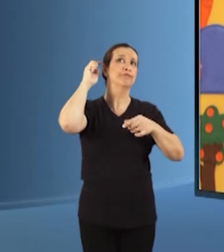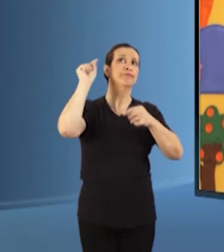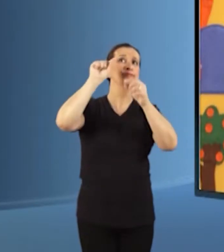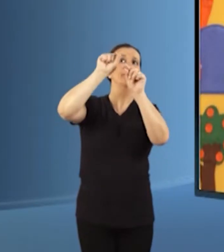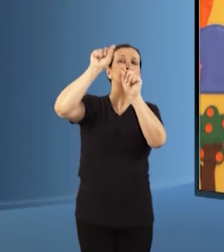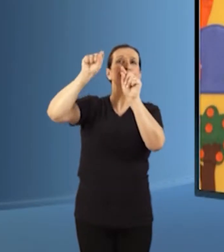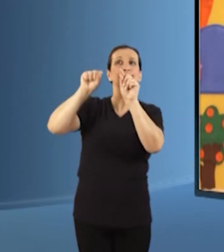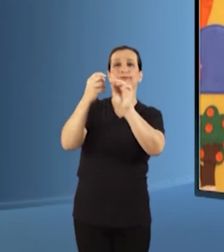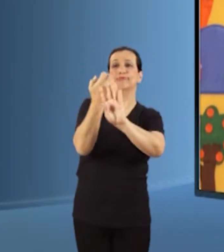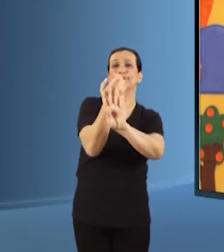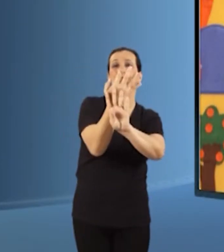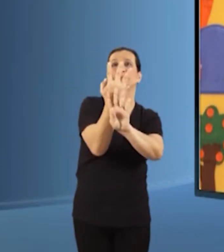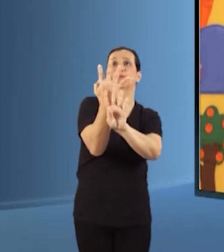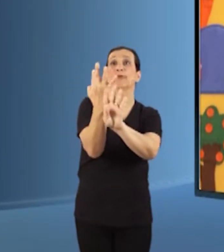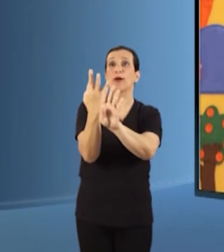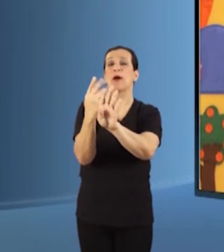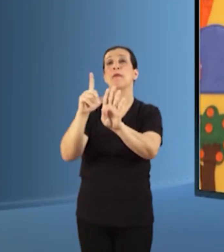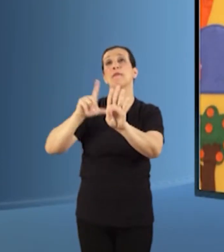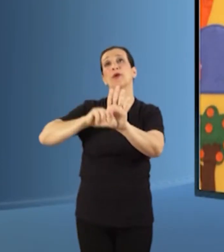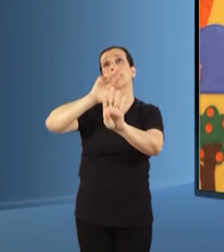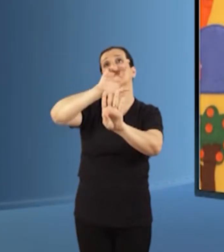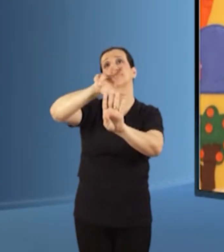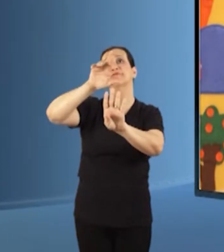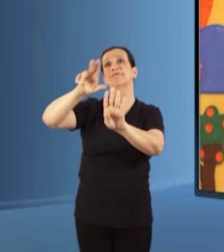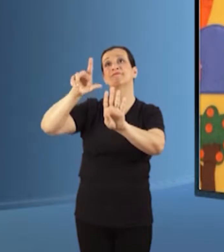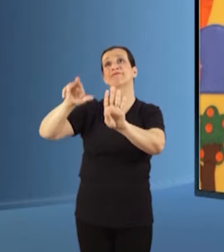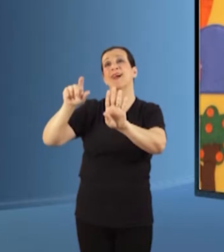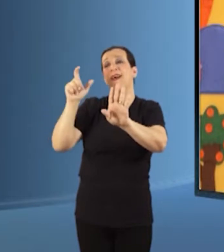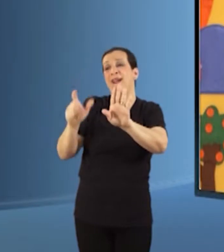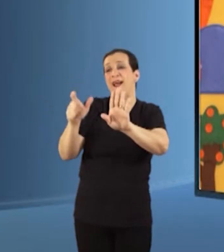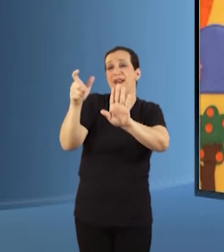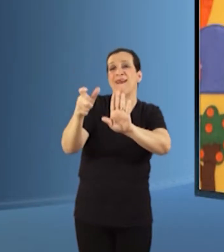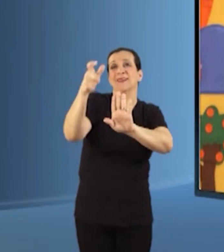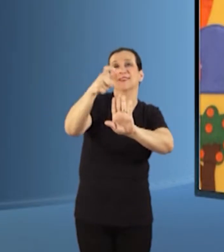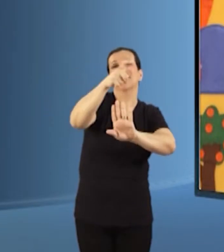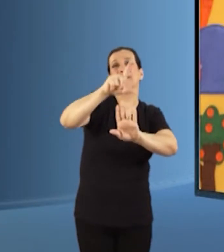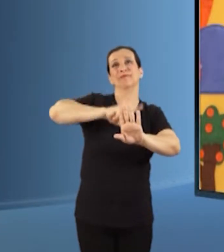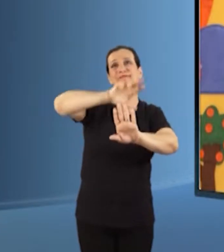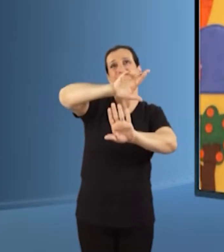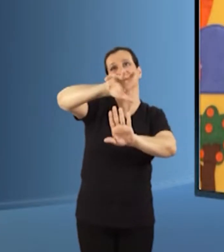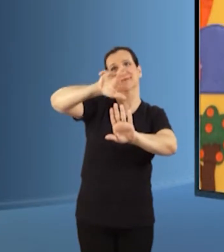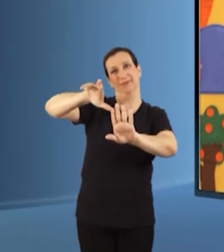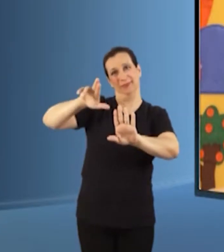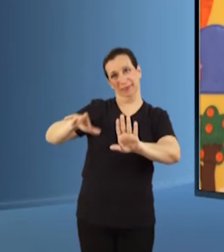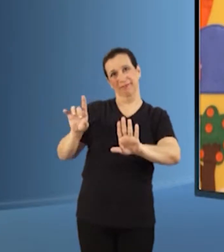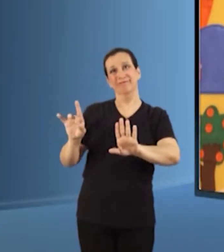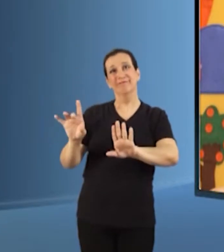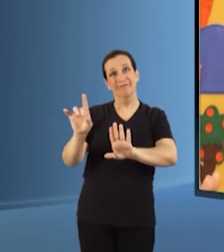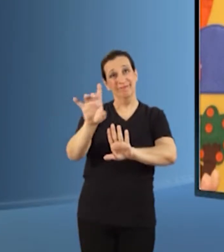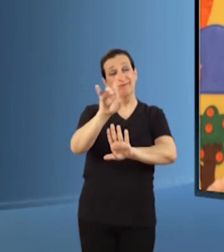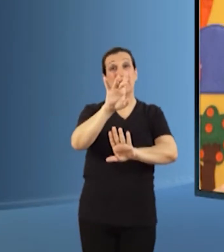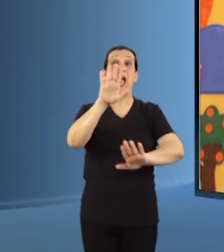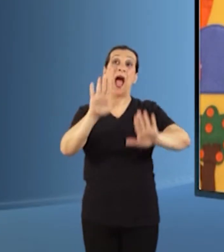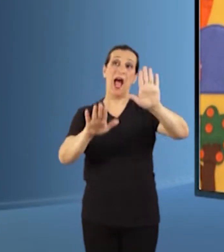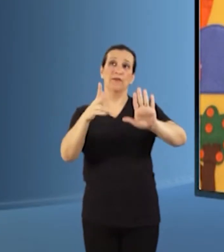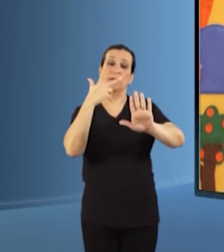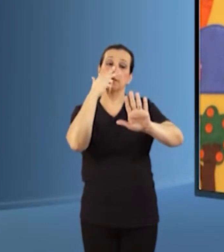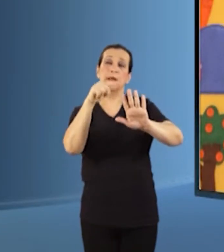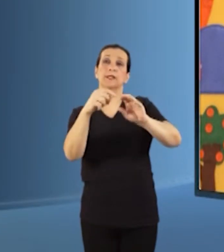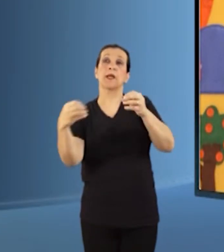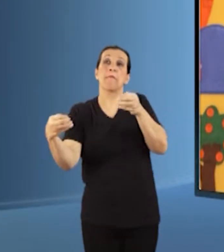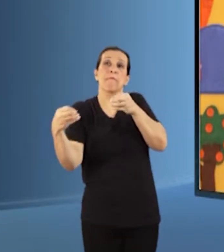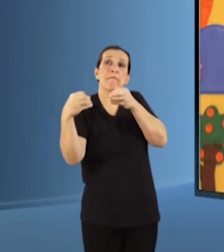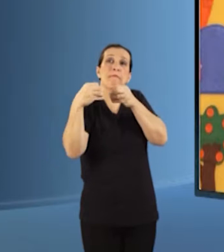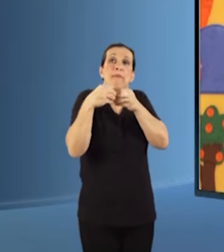corrente necessária varia em cada região da cóclea, em cada eletrodo. Às vezes o eletrodo está